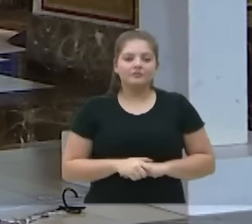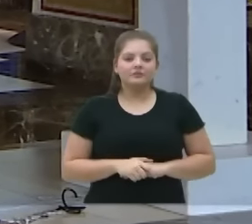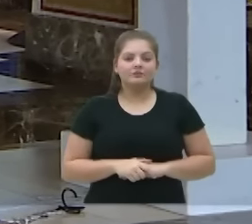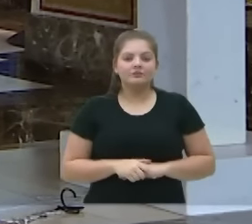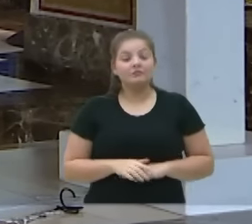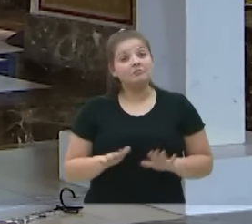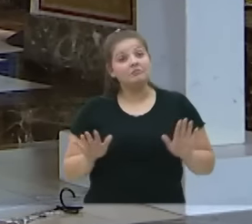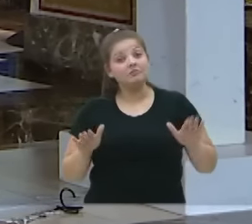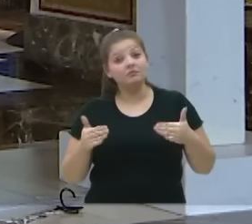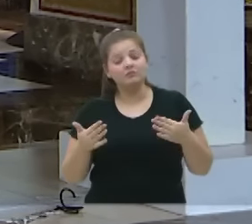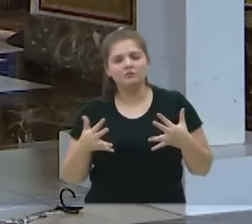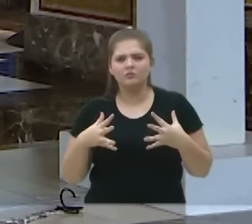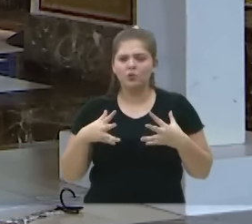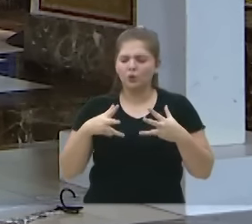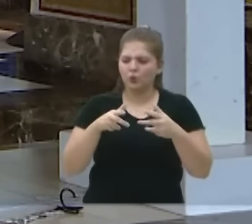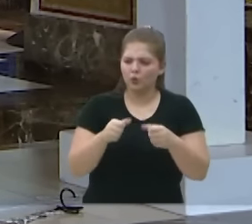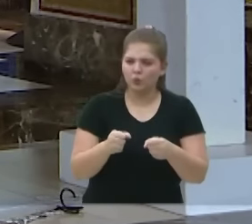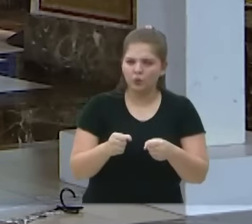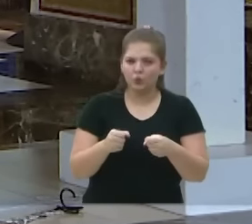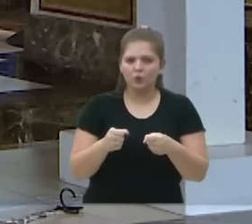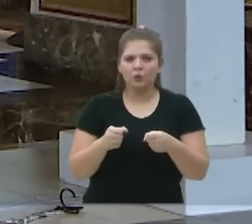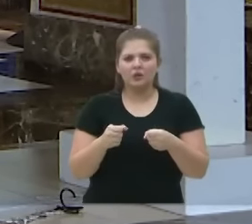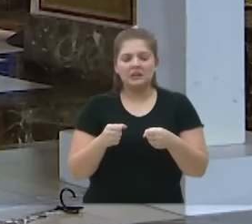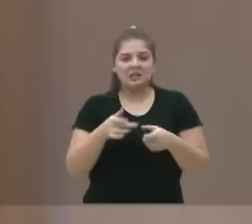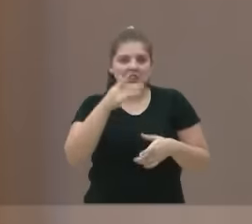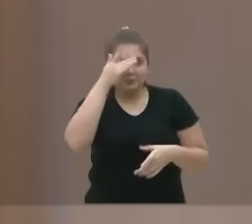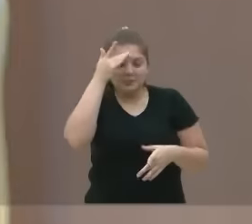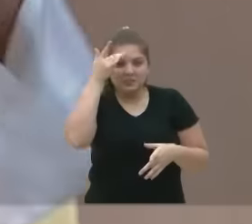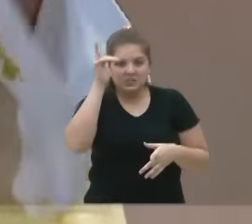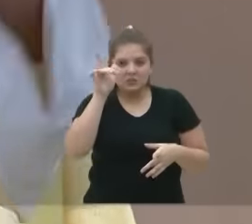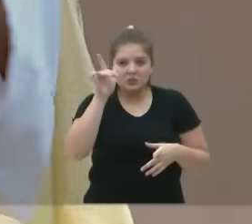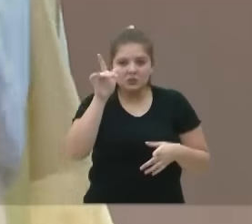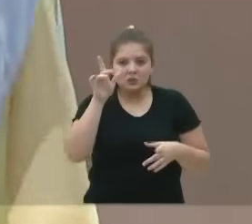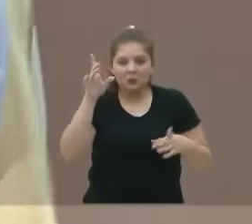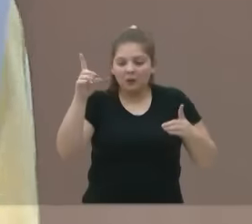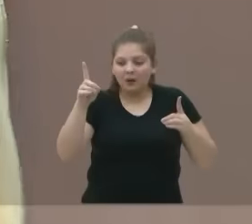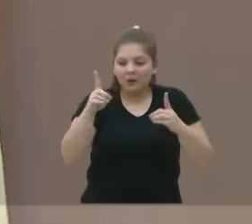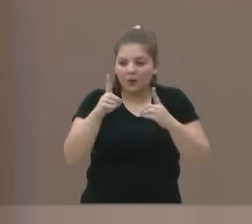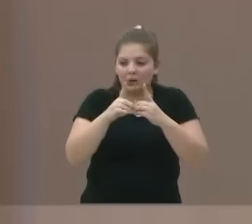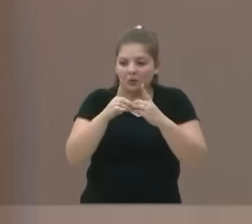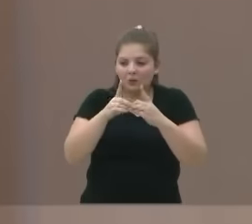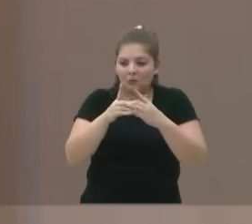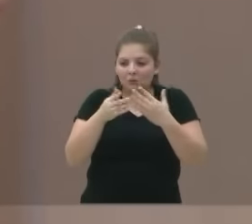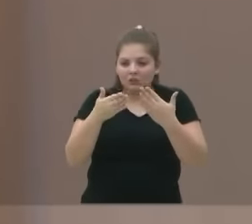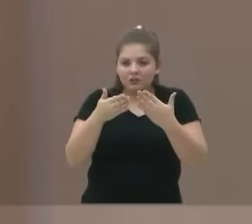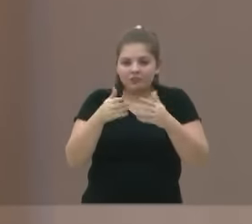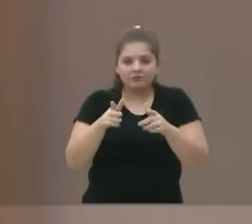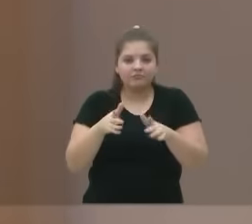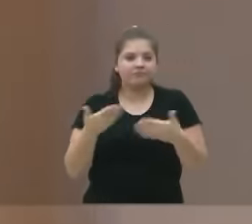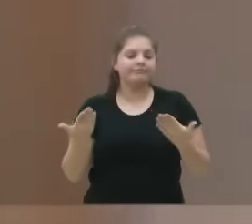Ah, mas toda panela tem sua tampa. Não sei, eu estou vendo muitas frigideiras por aí.